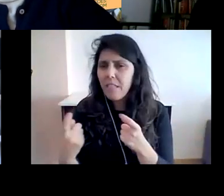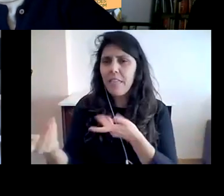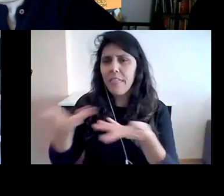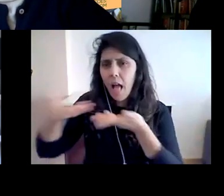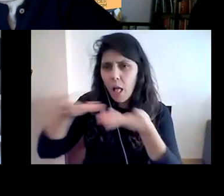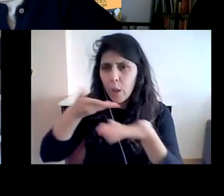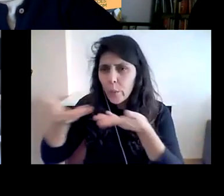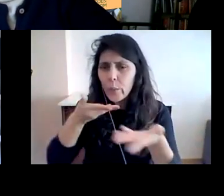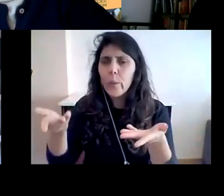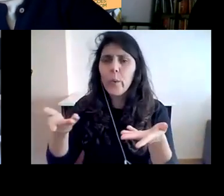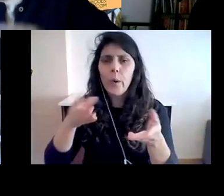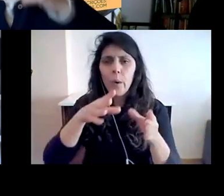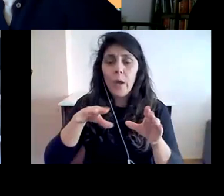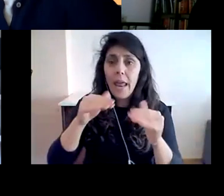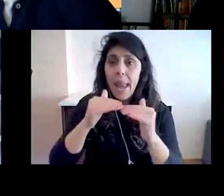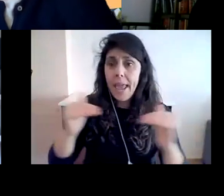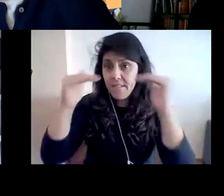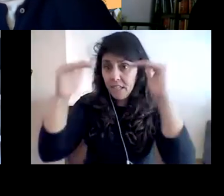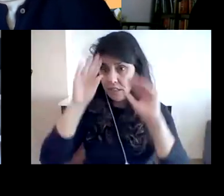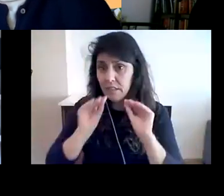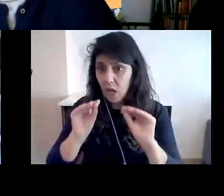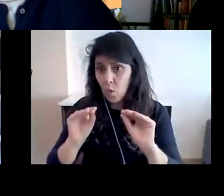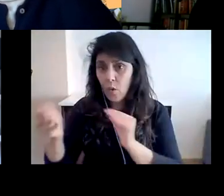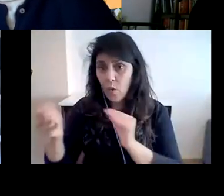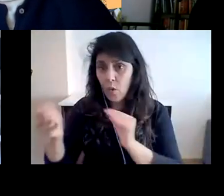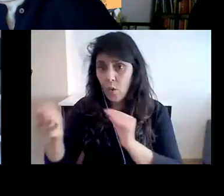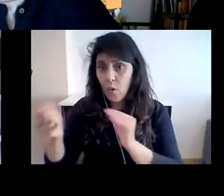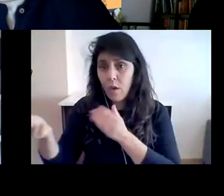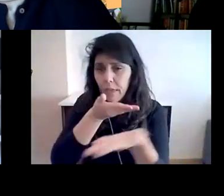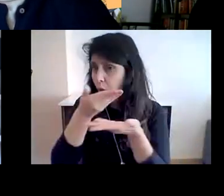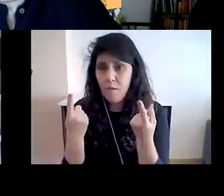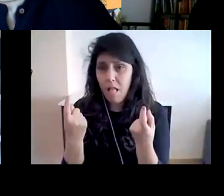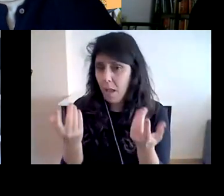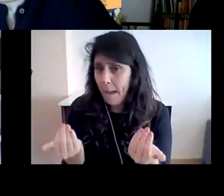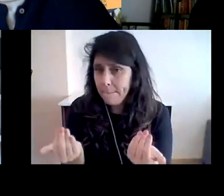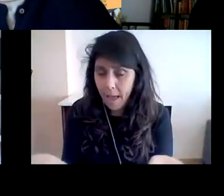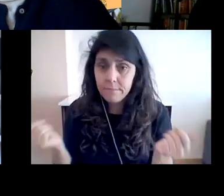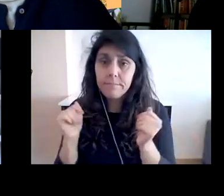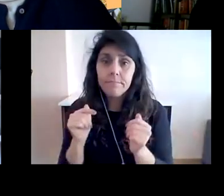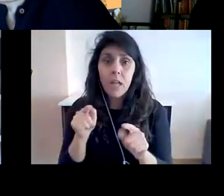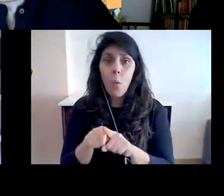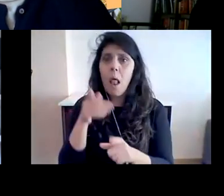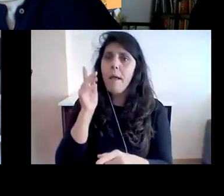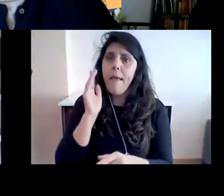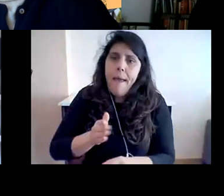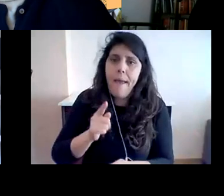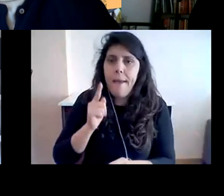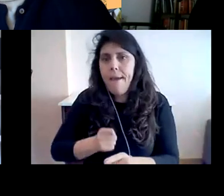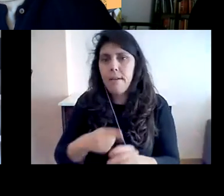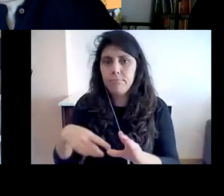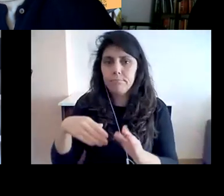diálogo entre os diferentes níveis de ensino. As coisas estão muito estancas, são caixas fechadas. Os professores do ensino superior não dialogam com os